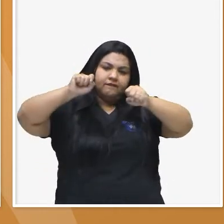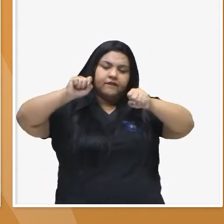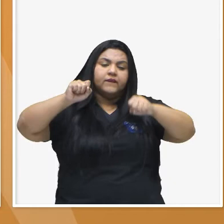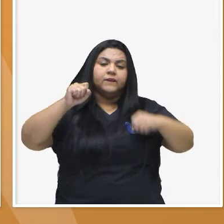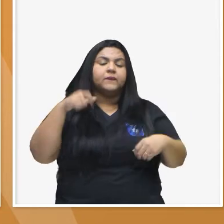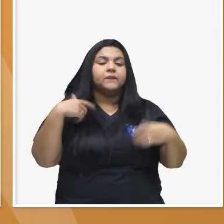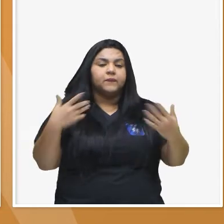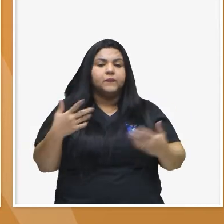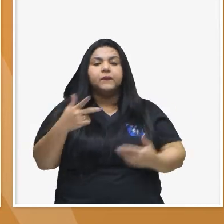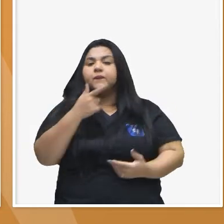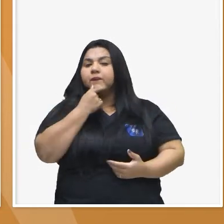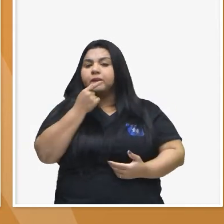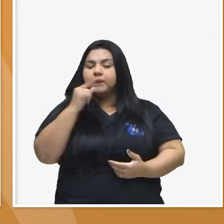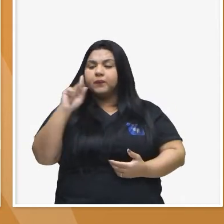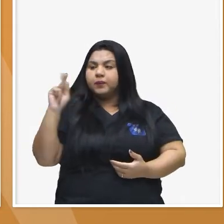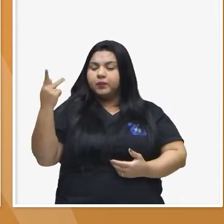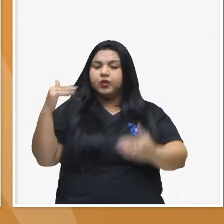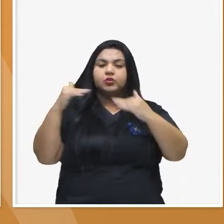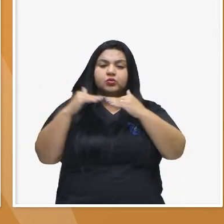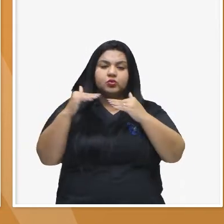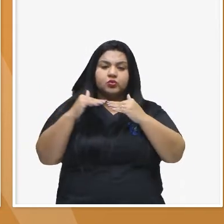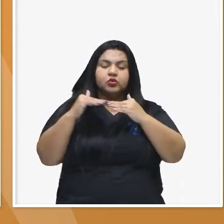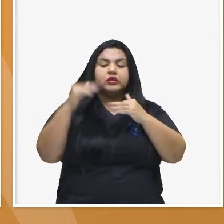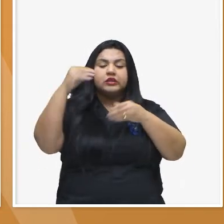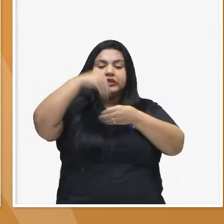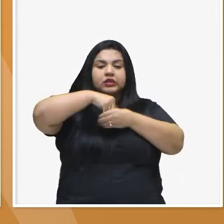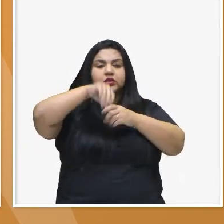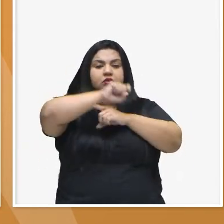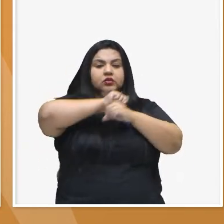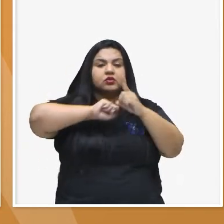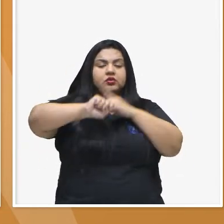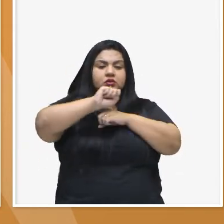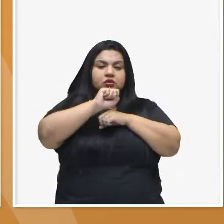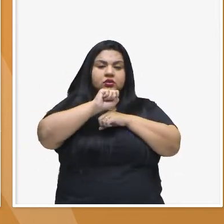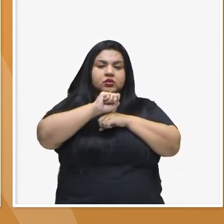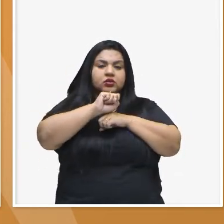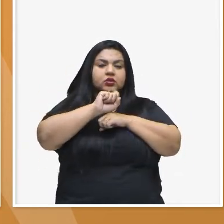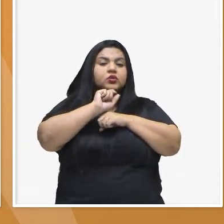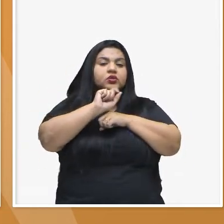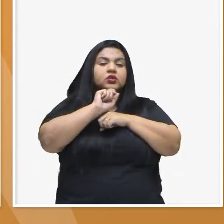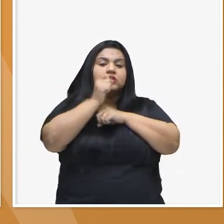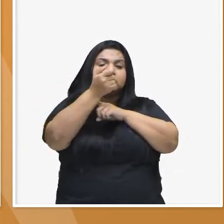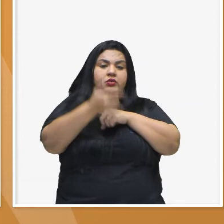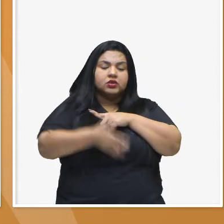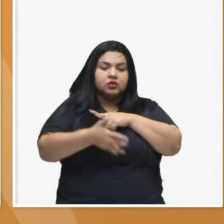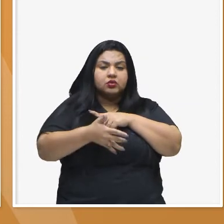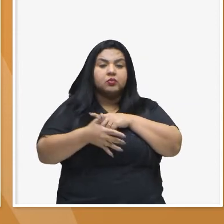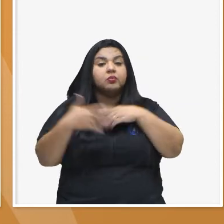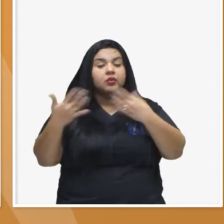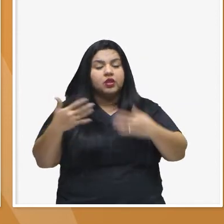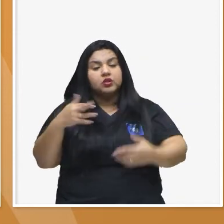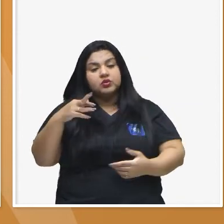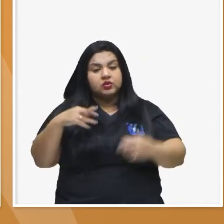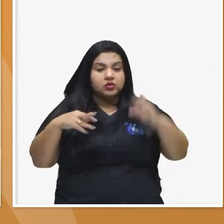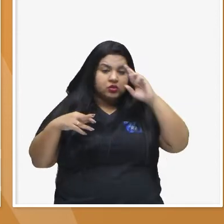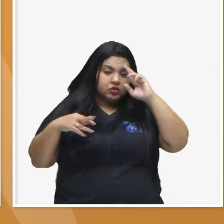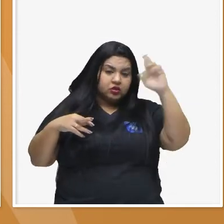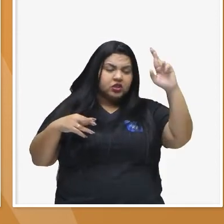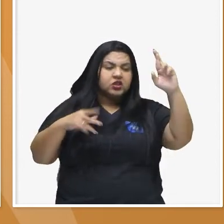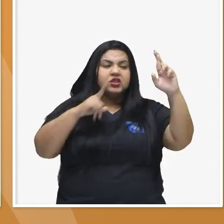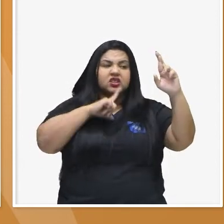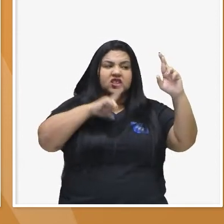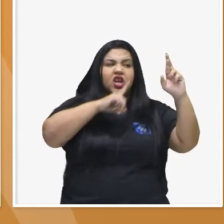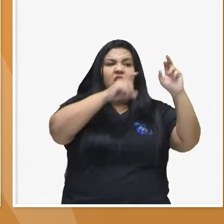Segundo Hegel, né, numa sociedade, o que ele falou do senhor e do escravo? Por mais que o senhor tenha o